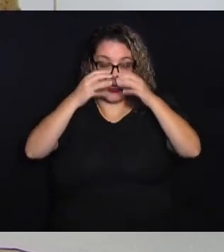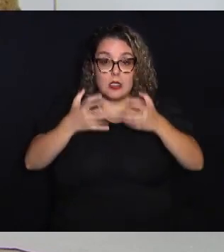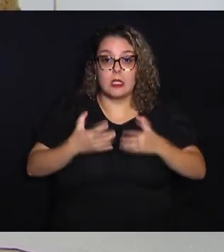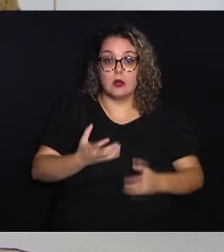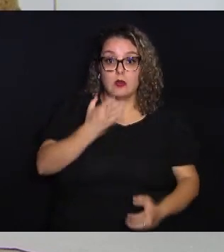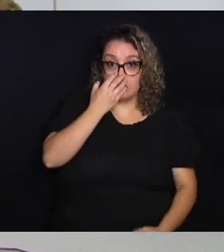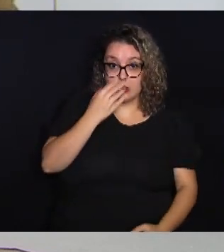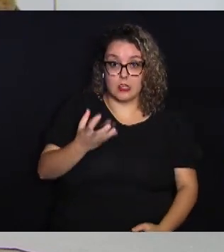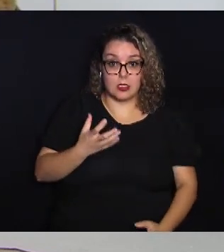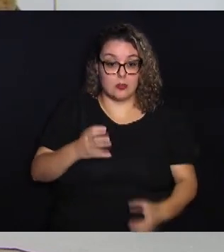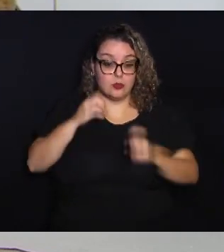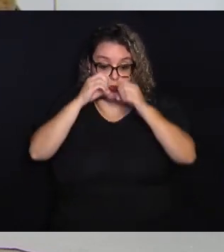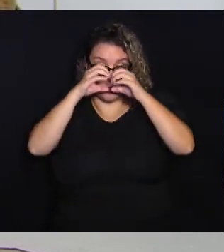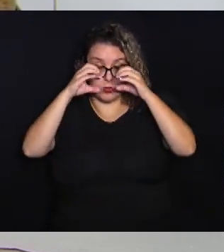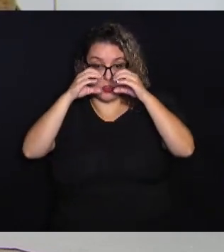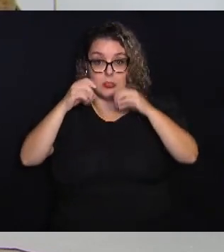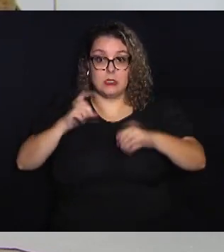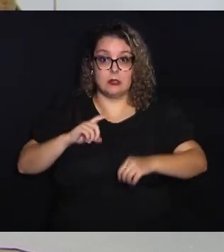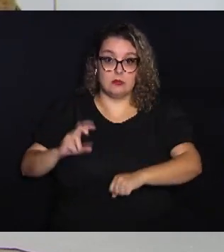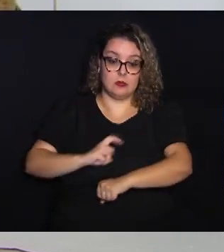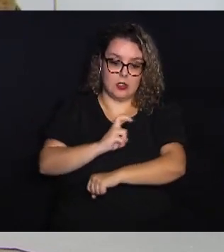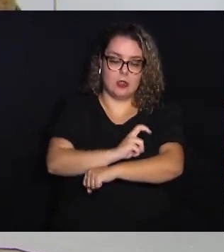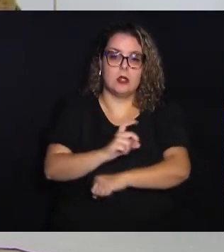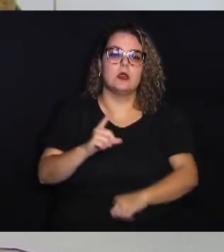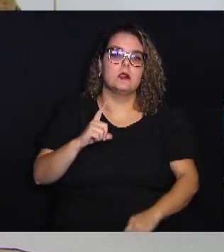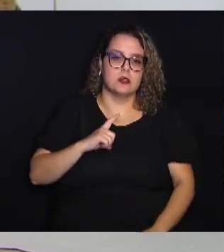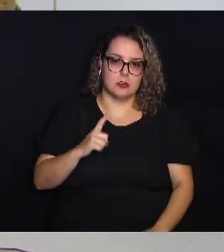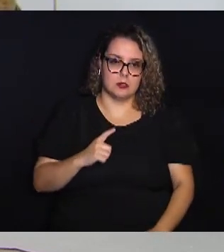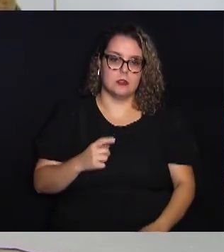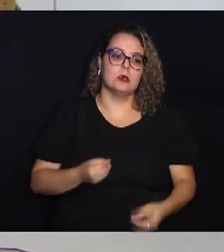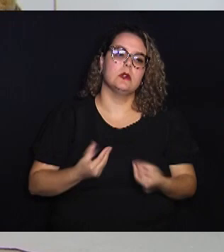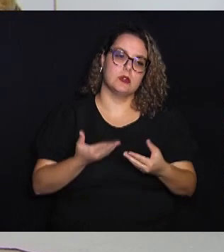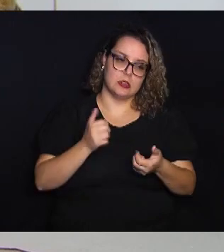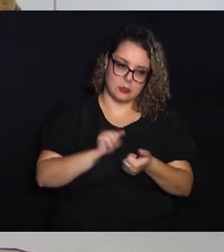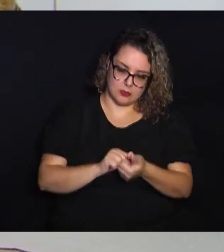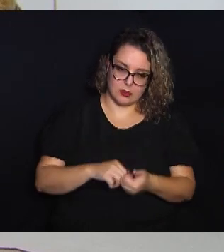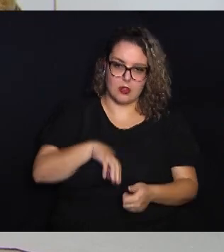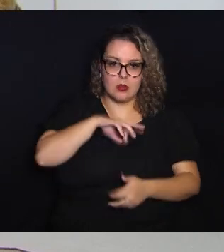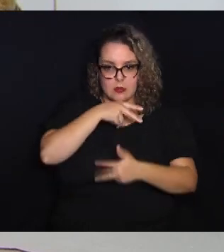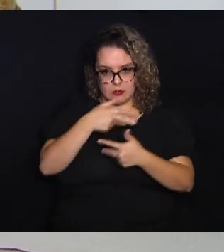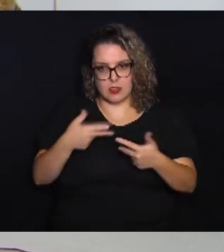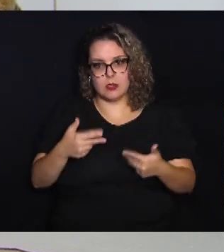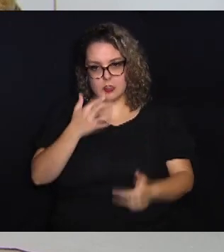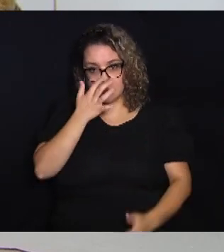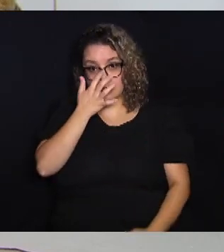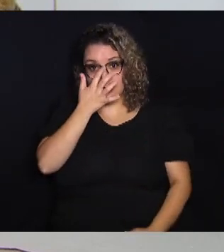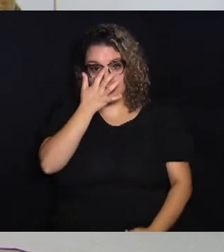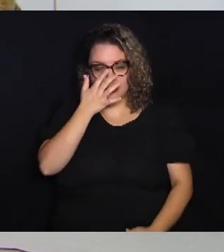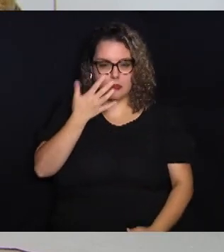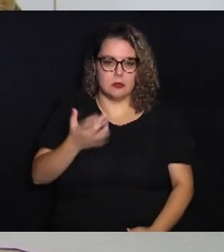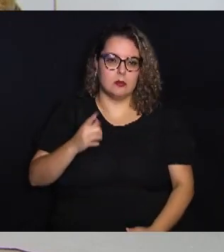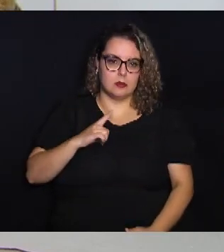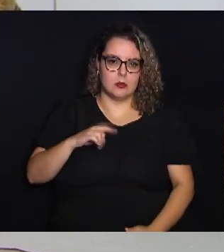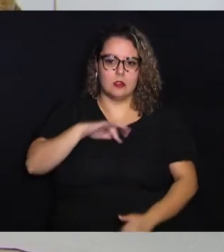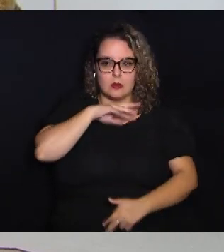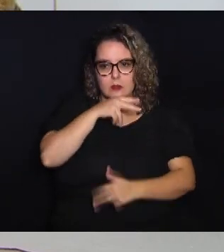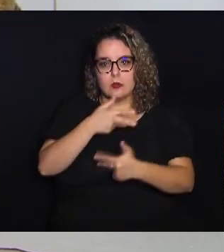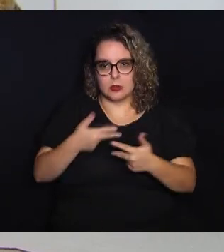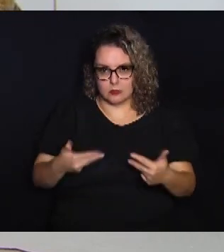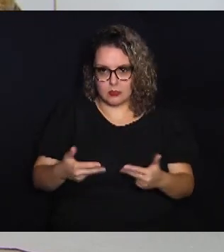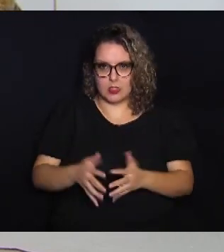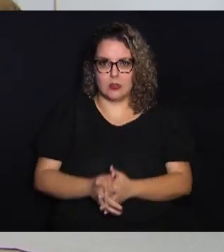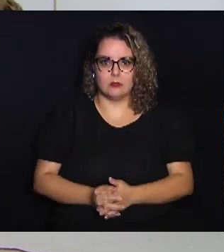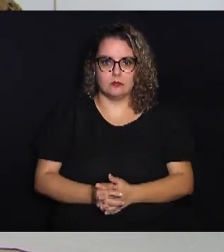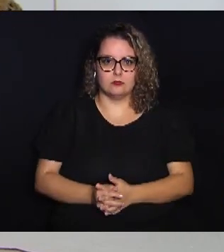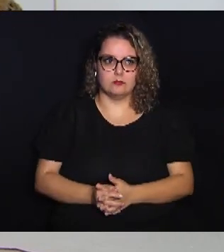você quer ter um cachorro, se você quer ter uma coruja, quer ter uma cobra, que tenha e que dê qualidade de vida para esses animais, né? Então, ter